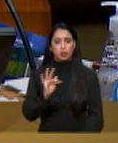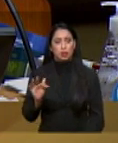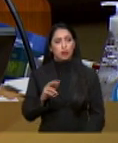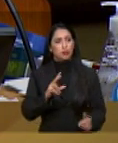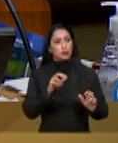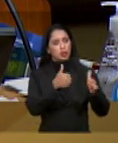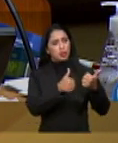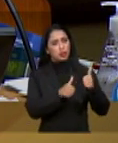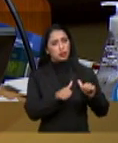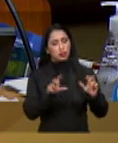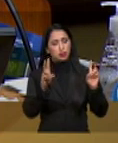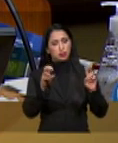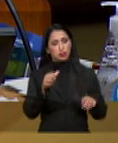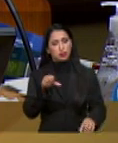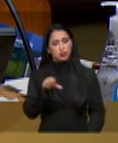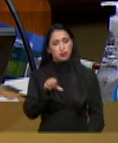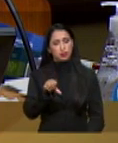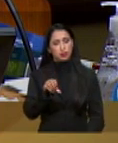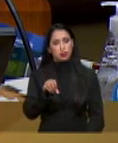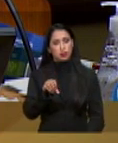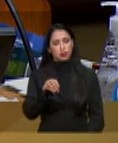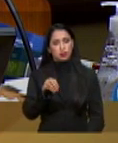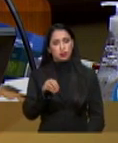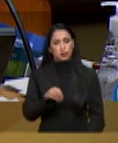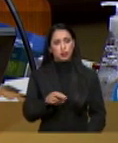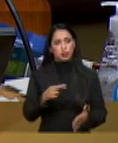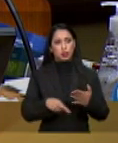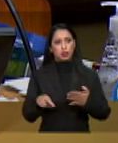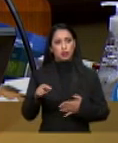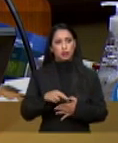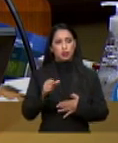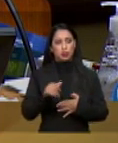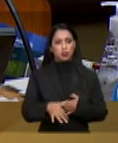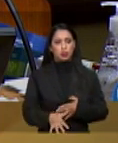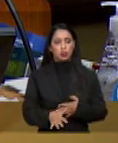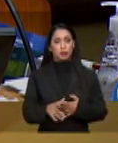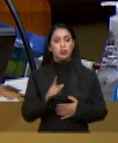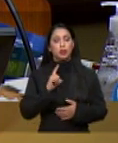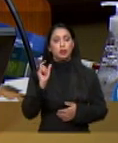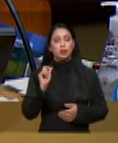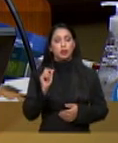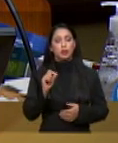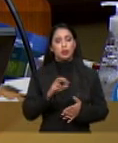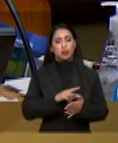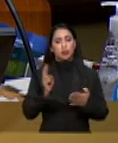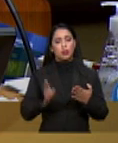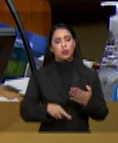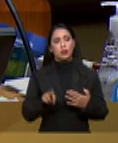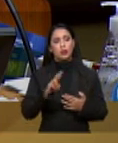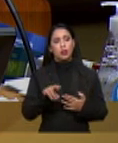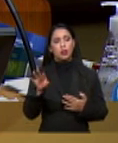tema 990 da repercussão geral, cujo paradigma é o recurso